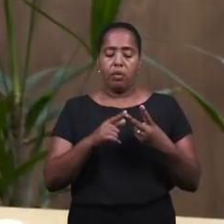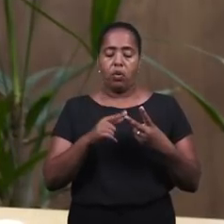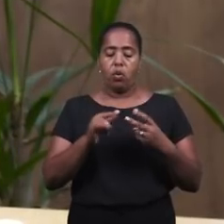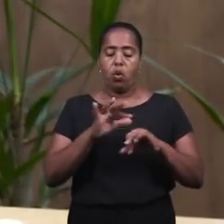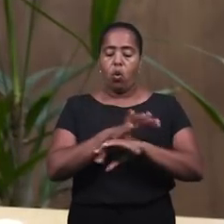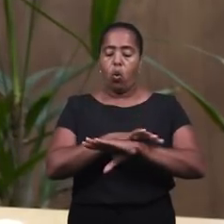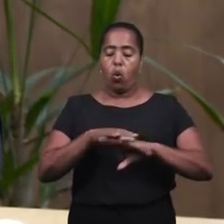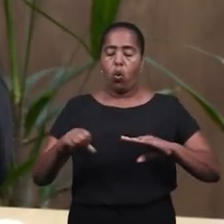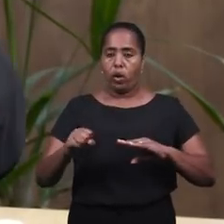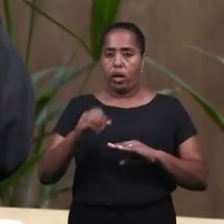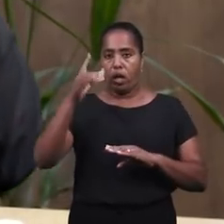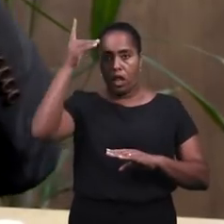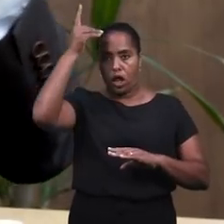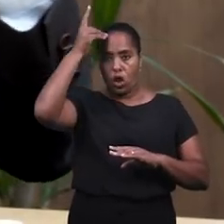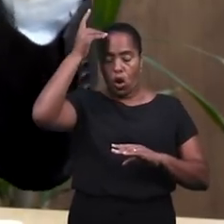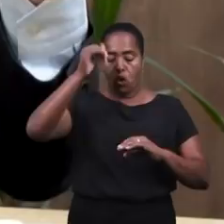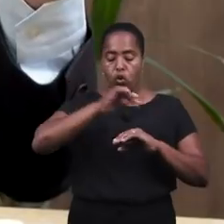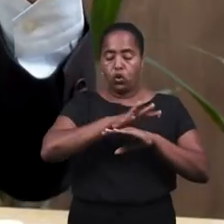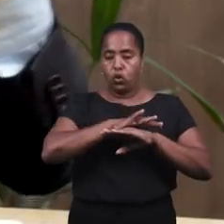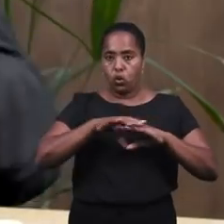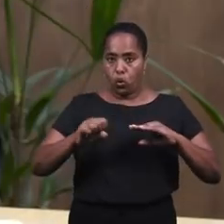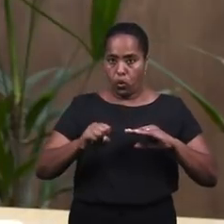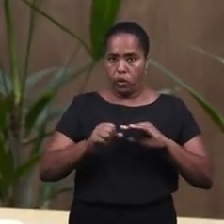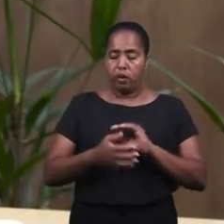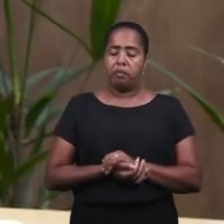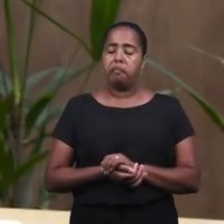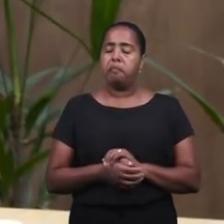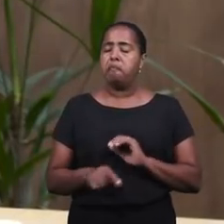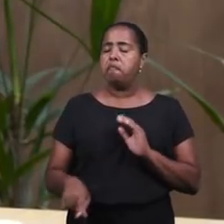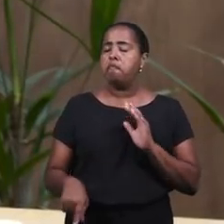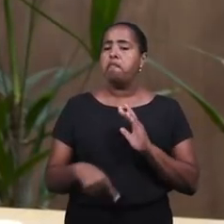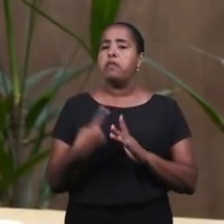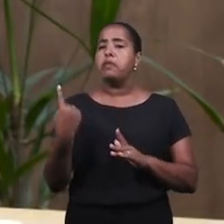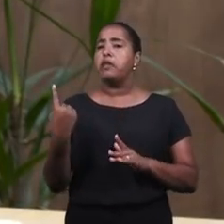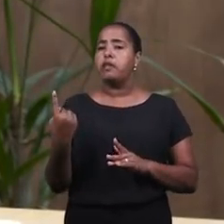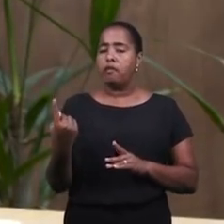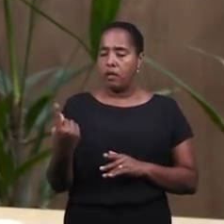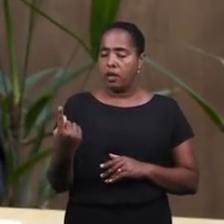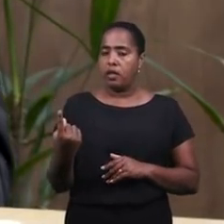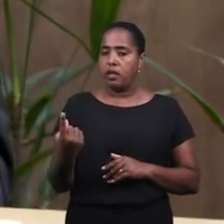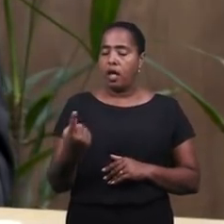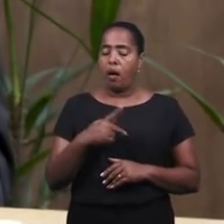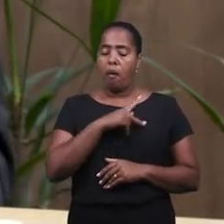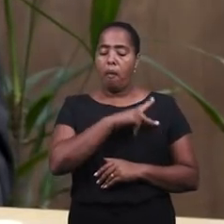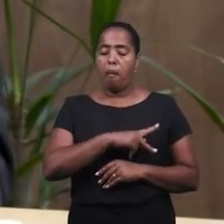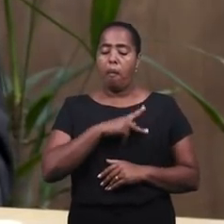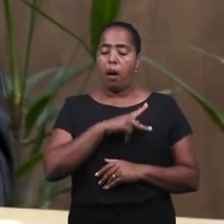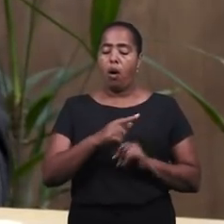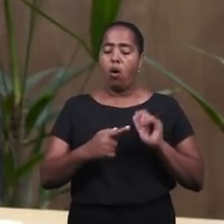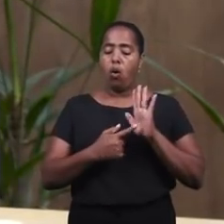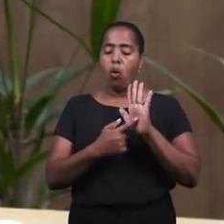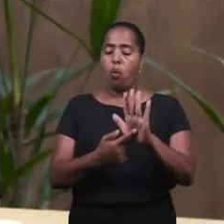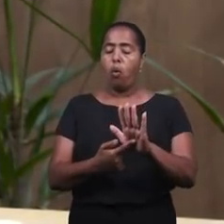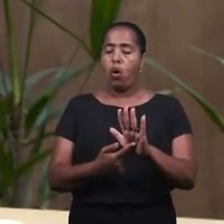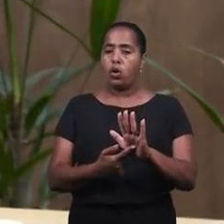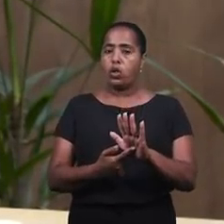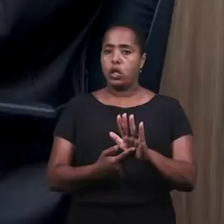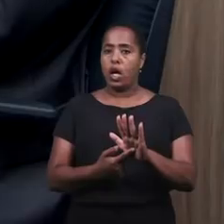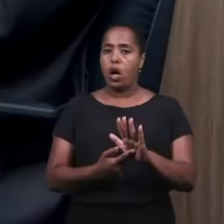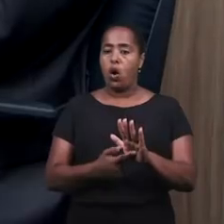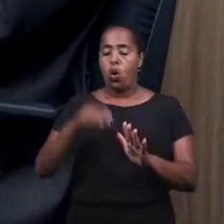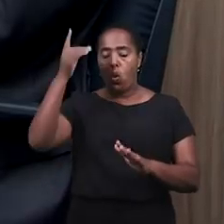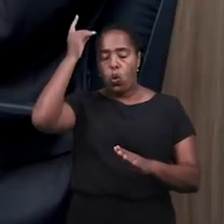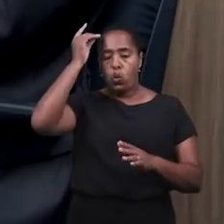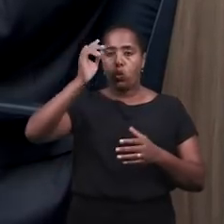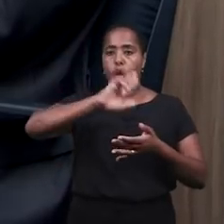cura, dons de curar. Pela primeira vez, Paulo cita o dom